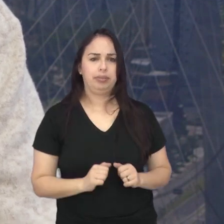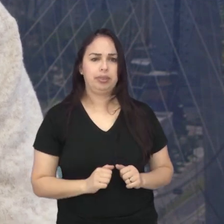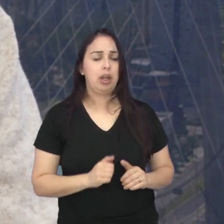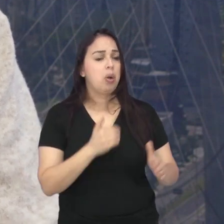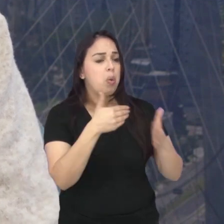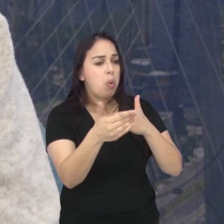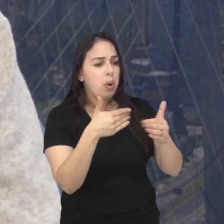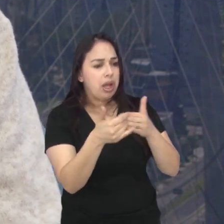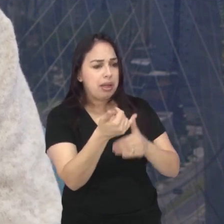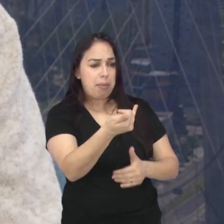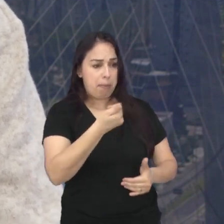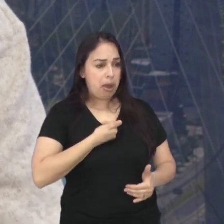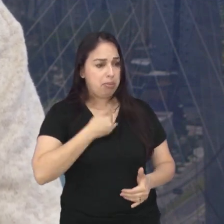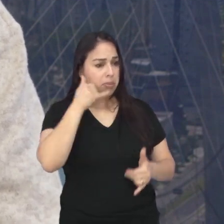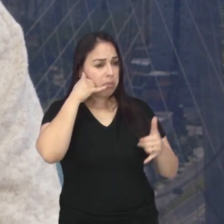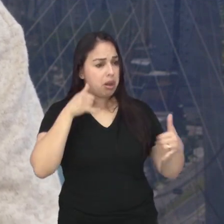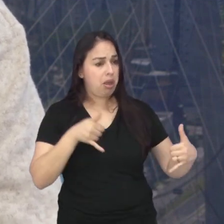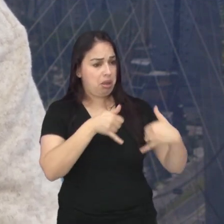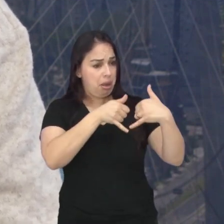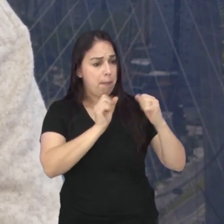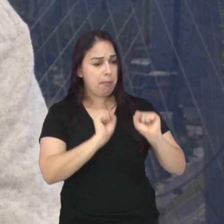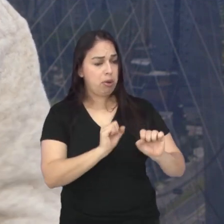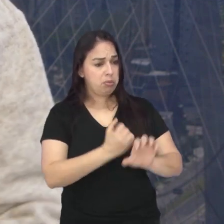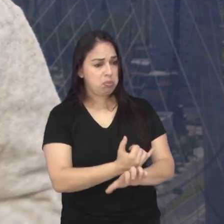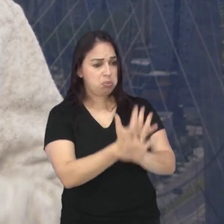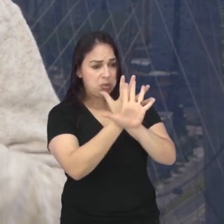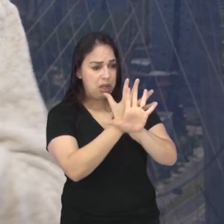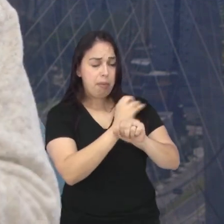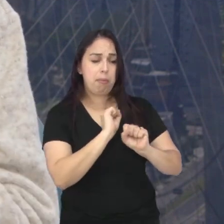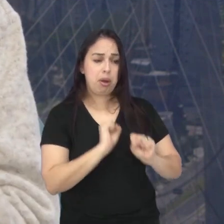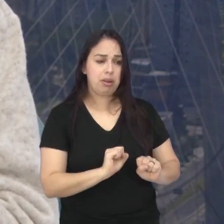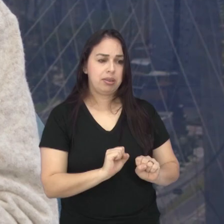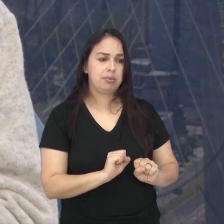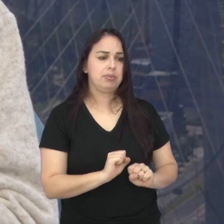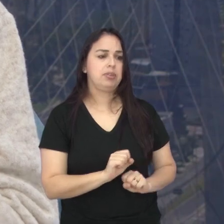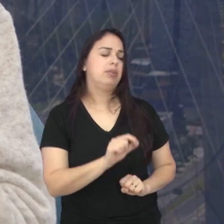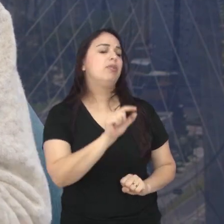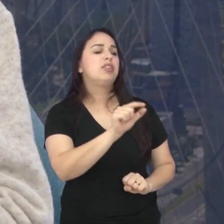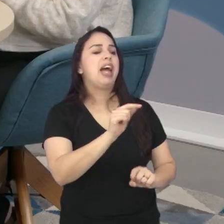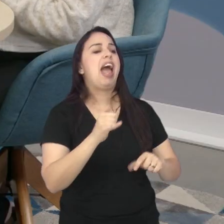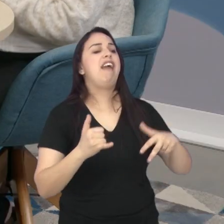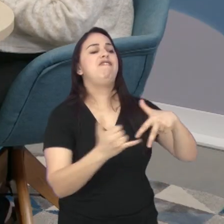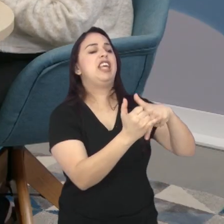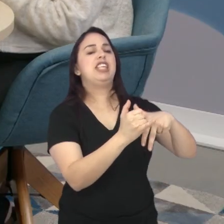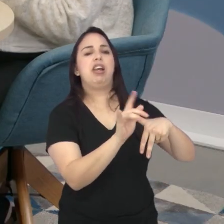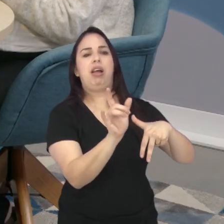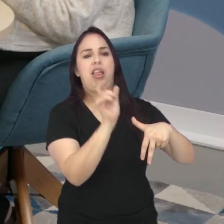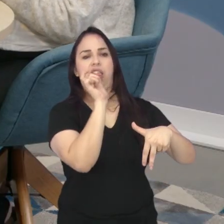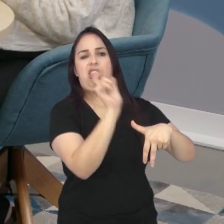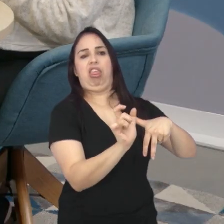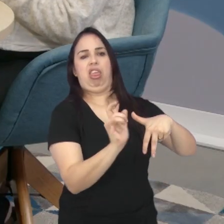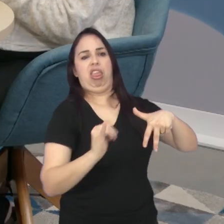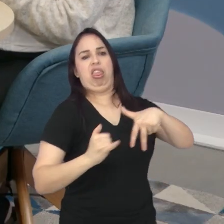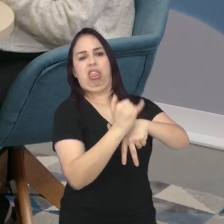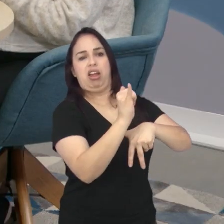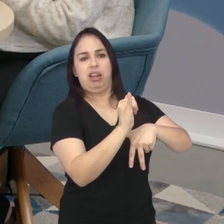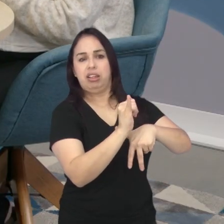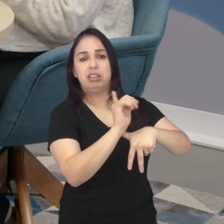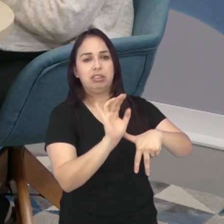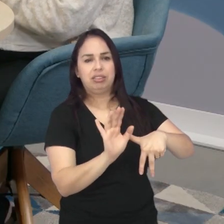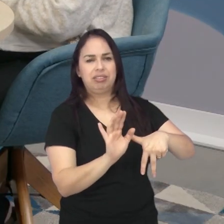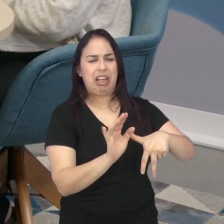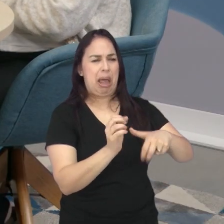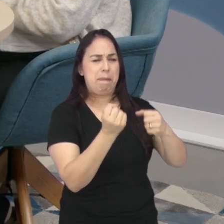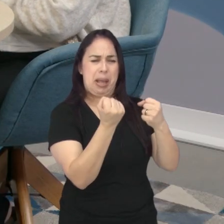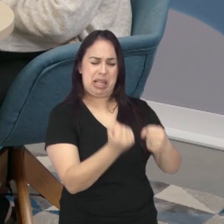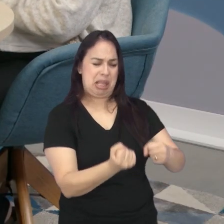você. Qualquer coisa, você pode me ligar. Sem falar, acolher, né? você é vítima. Até esse termo vítima